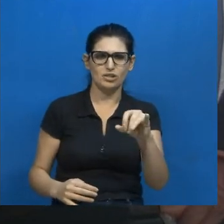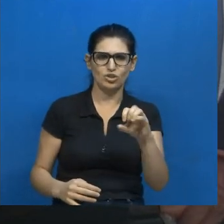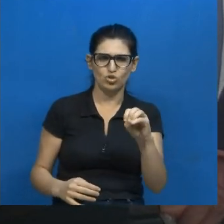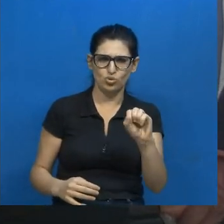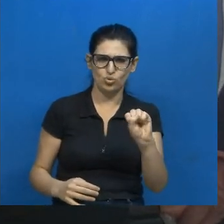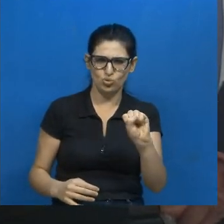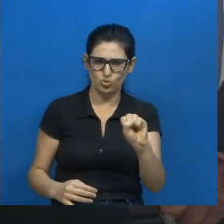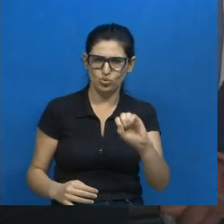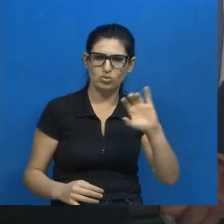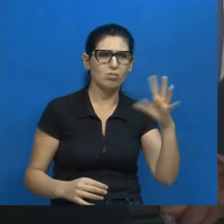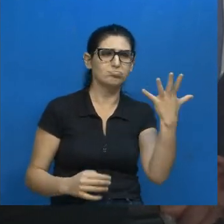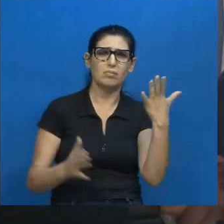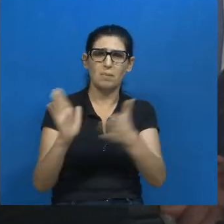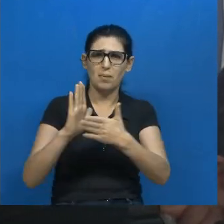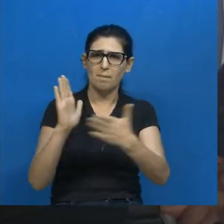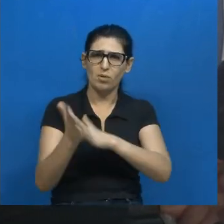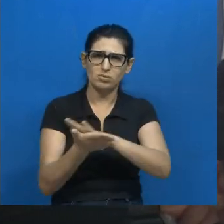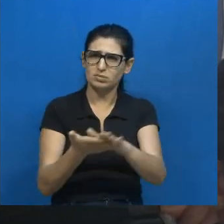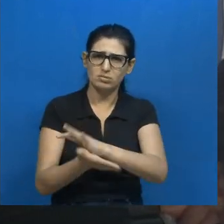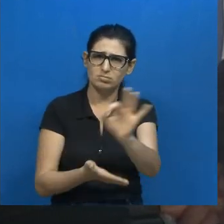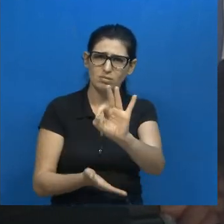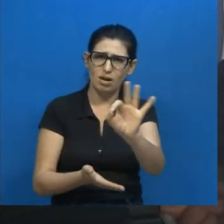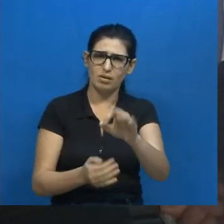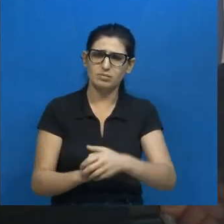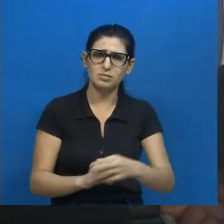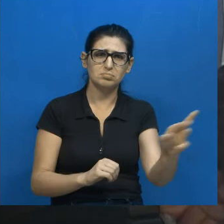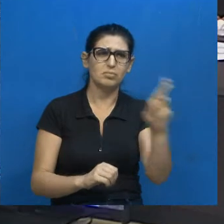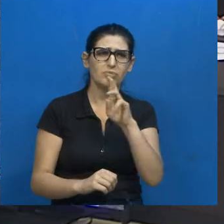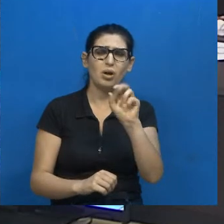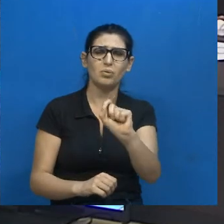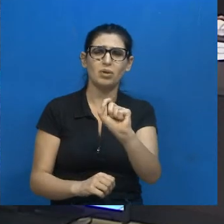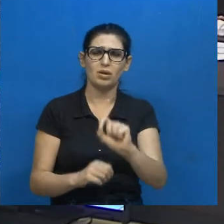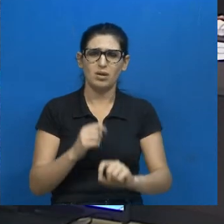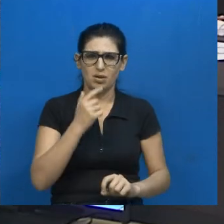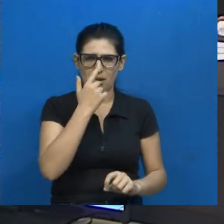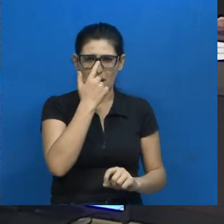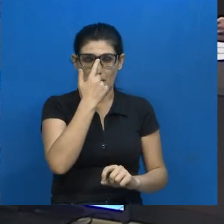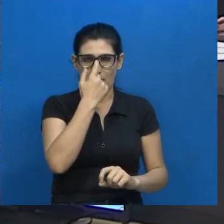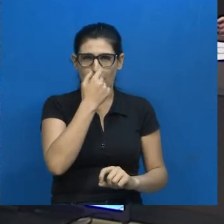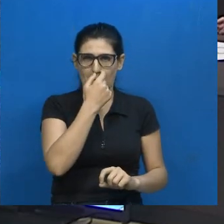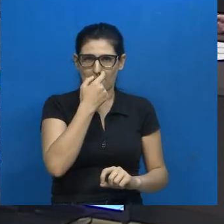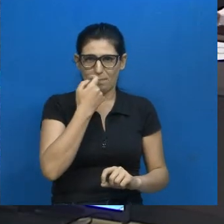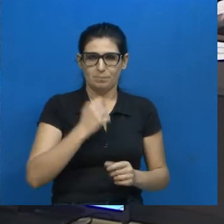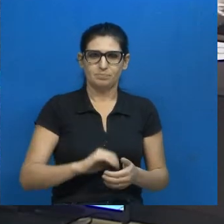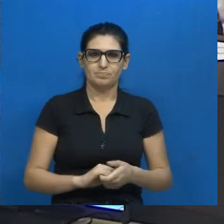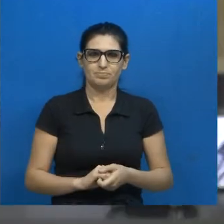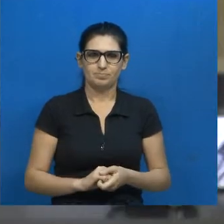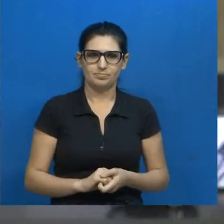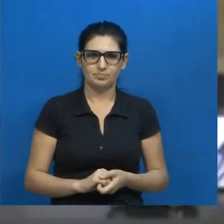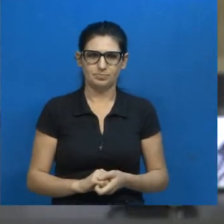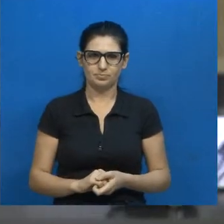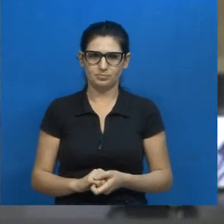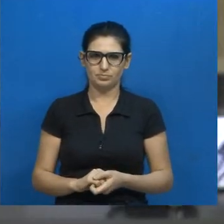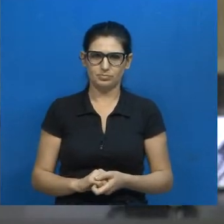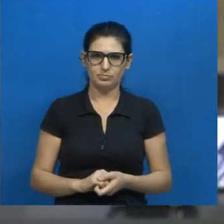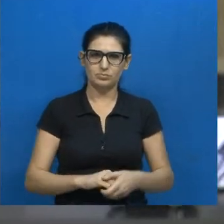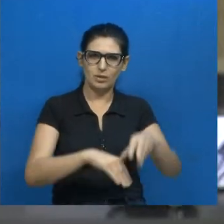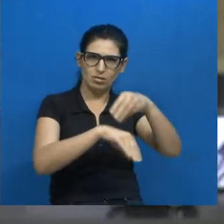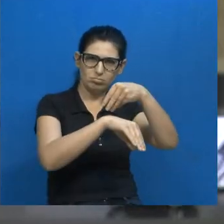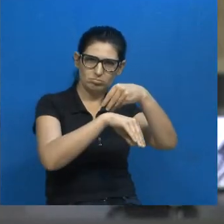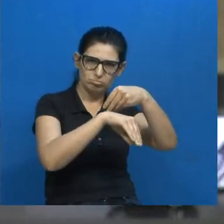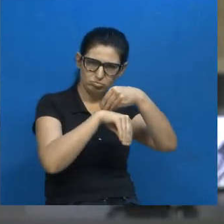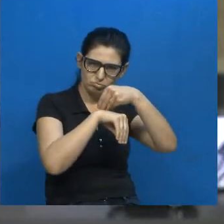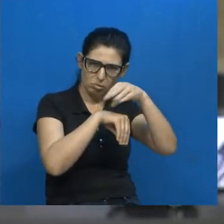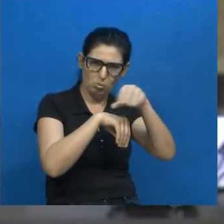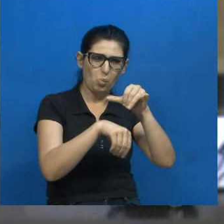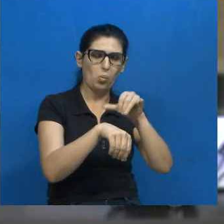queria ver o que você tem a me dizer sobre isso. Sim, como a gente já troca bastante mensagem pelo WhatsApp, o